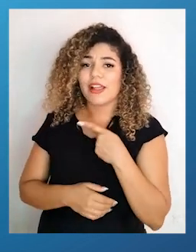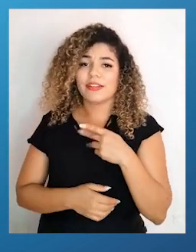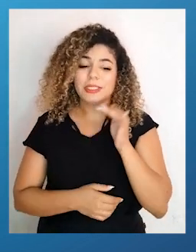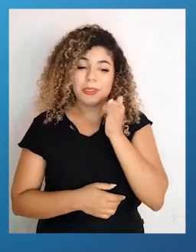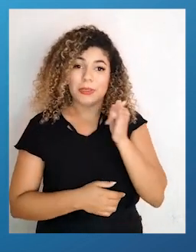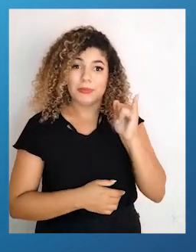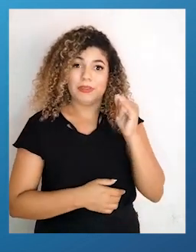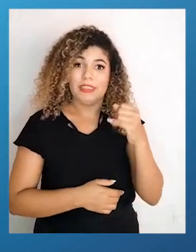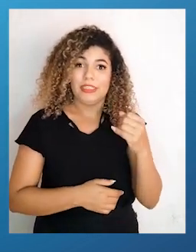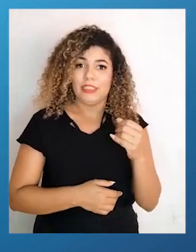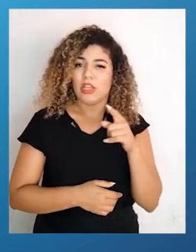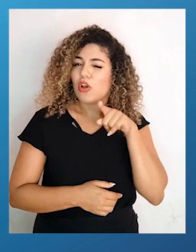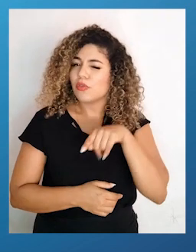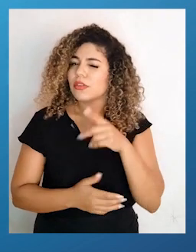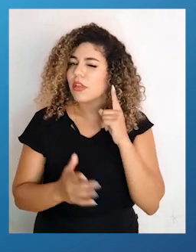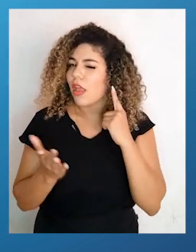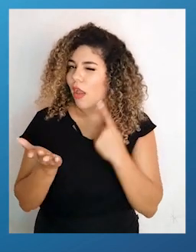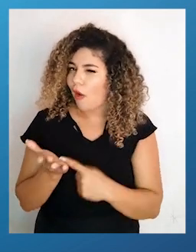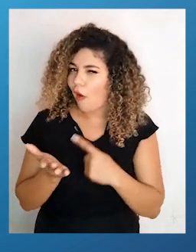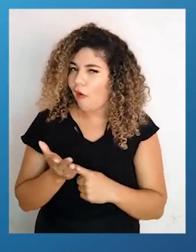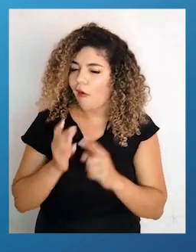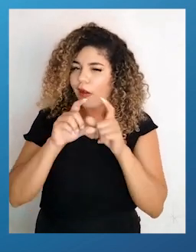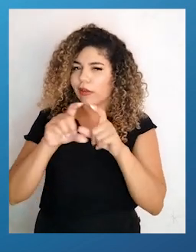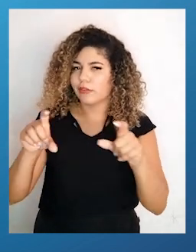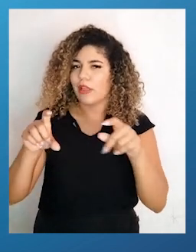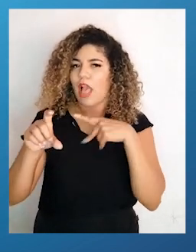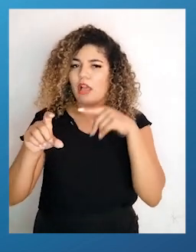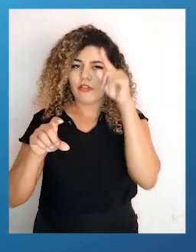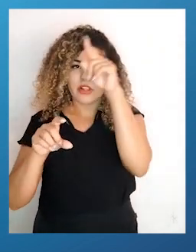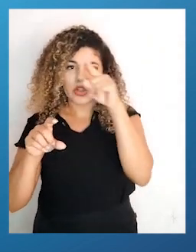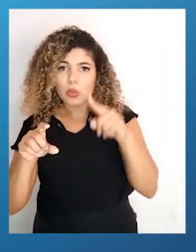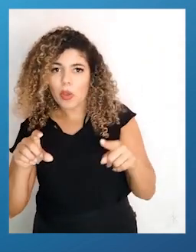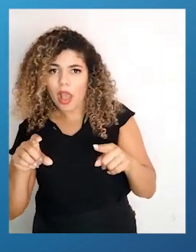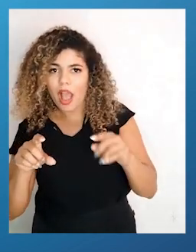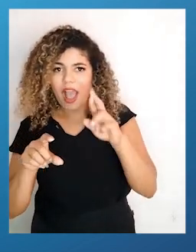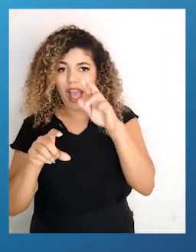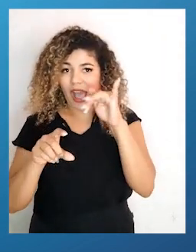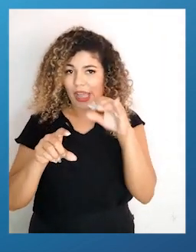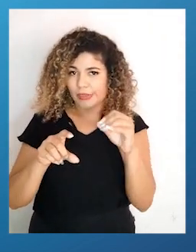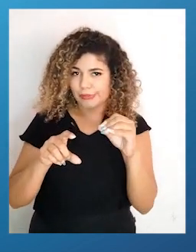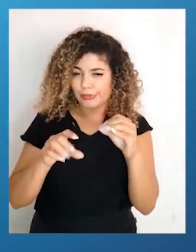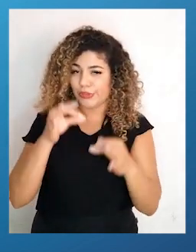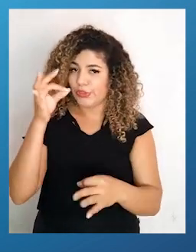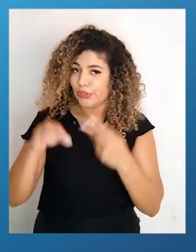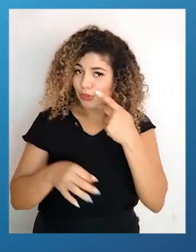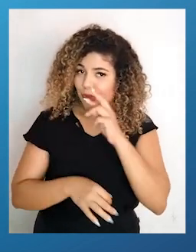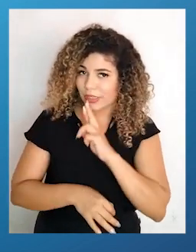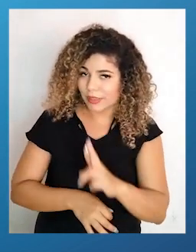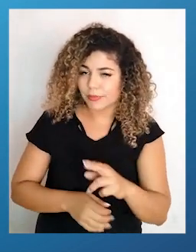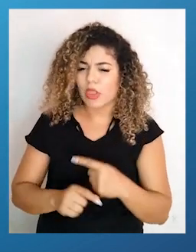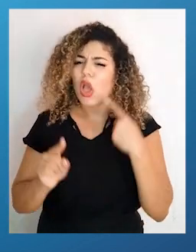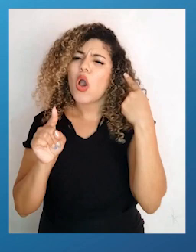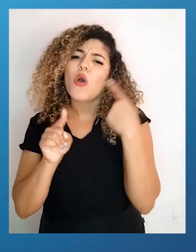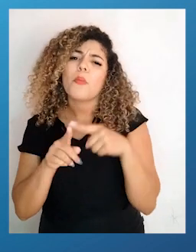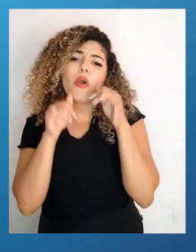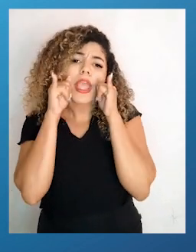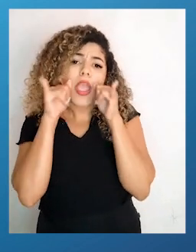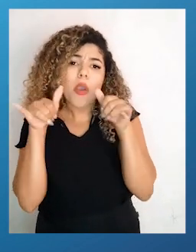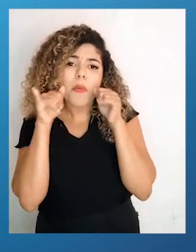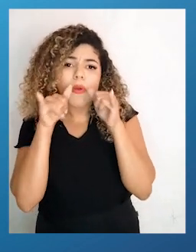elétrica. Você concorda com a afirmação sobre os raios e o choque elétrico? Justifique a sua resposta. Por que o Pikachu